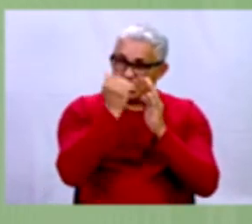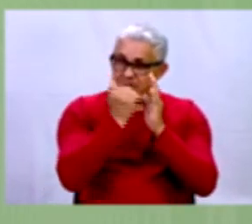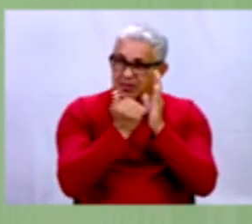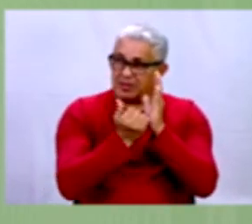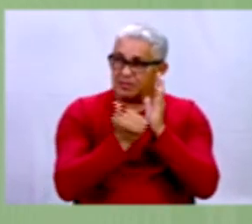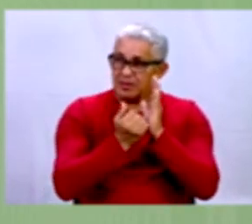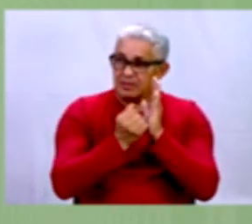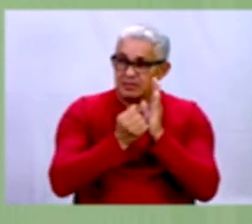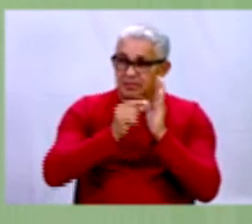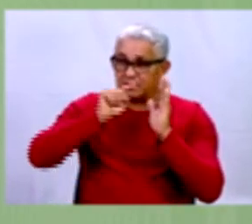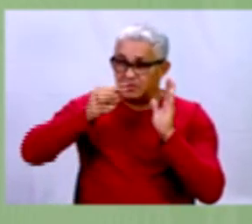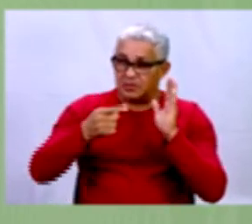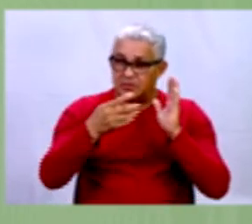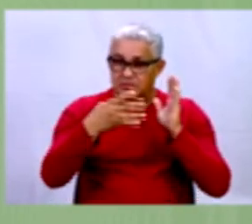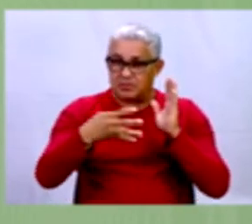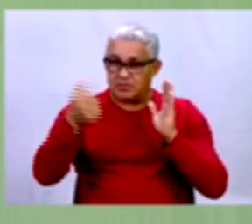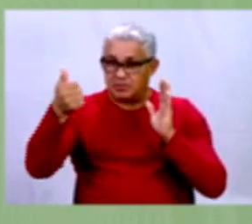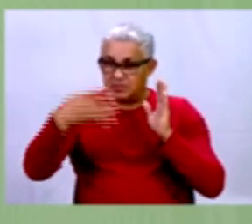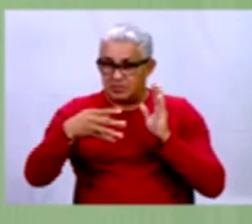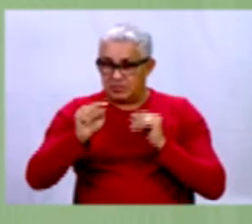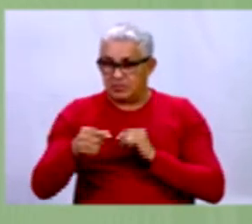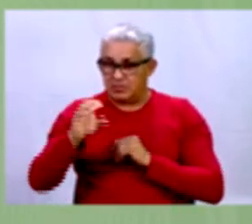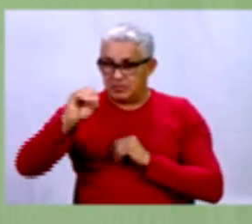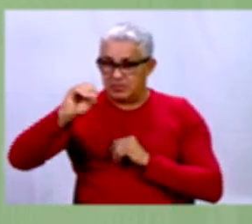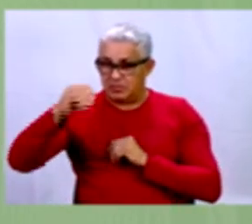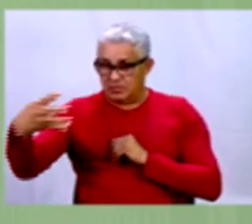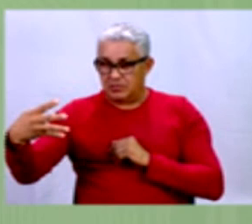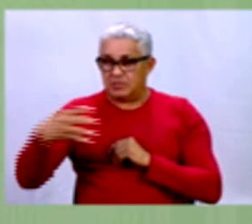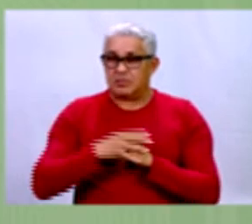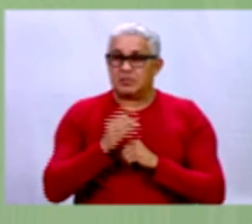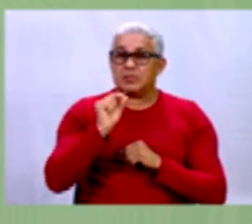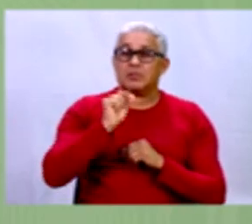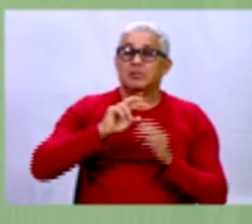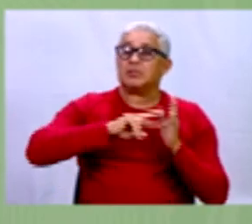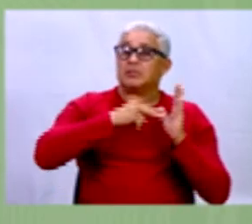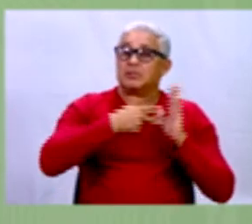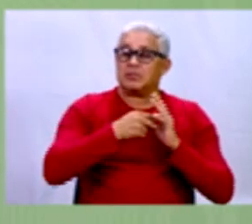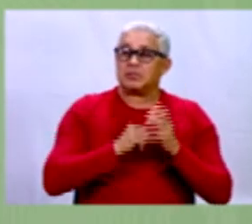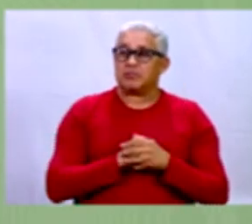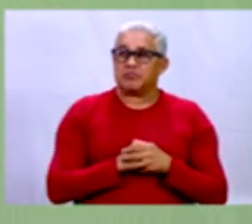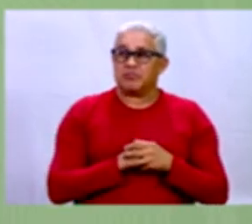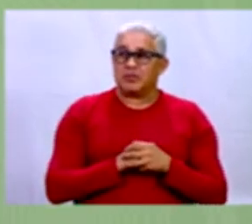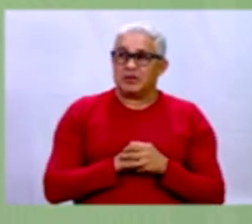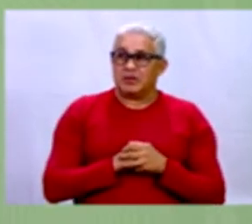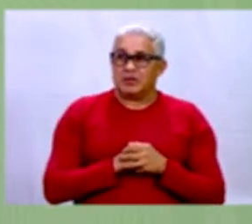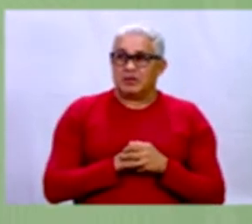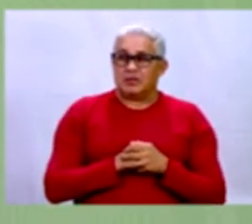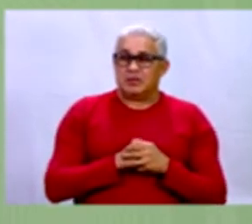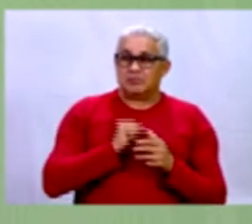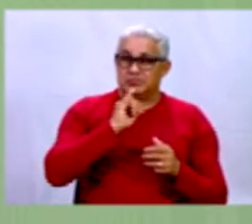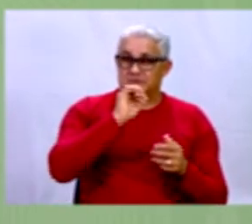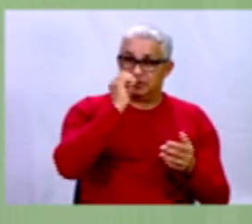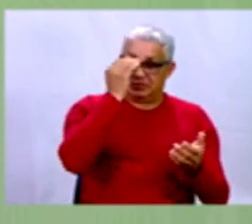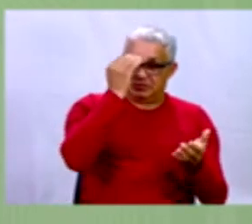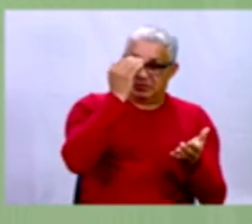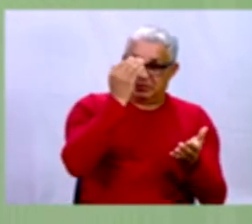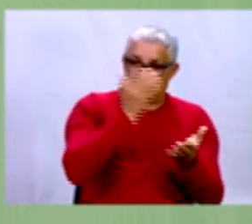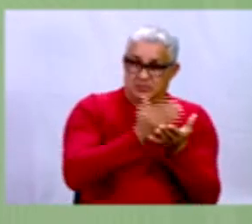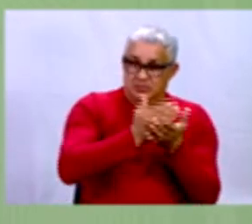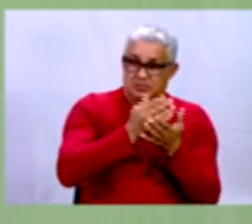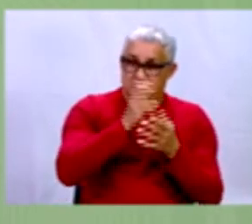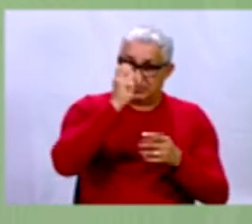de R$ 1.414,04. Isso quer dizer que se era 5 vezes de 300, então